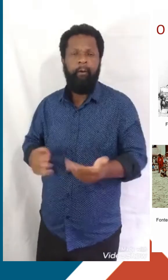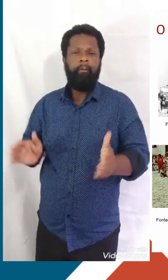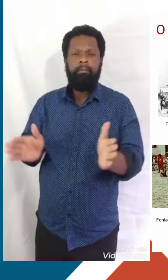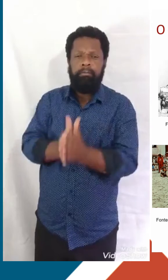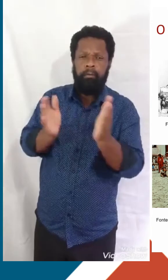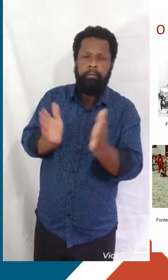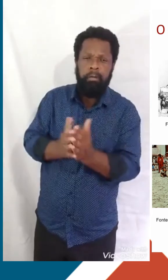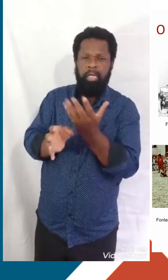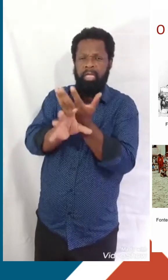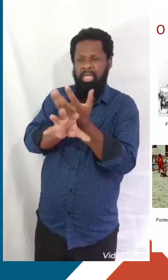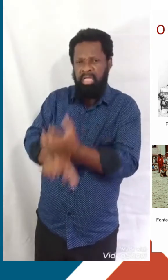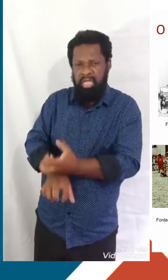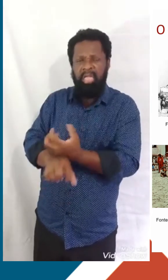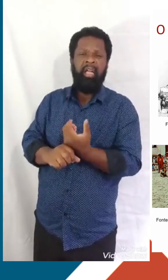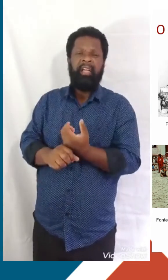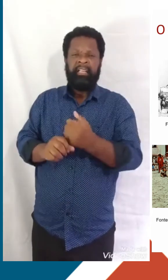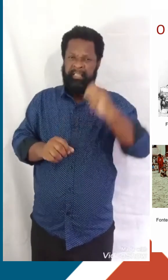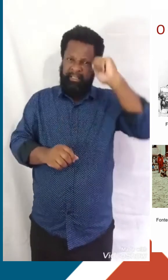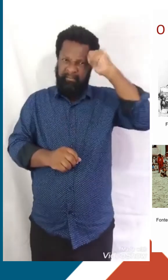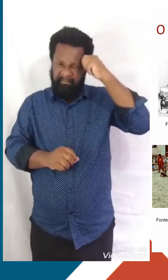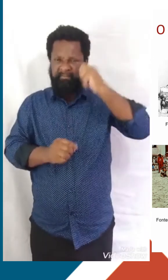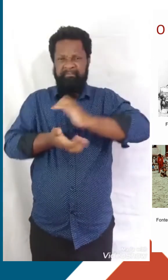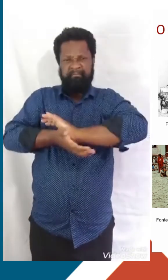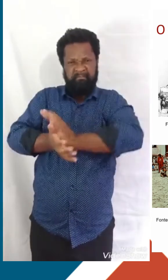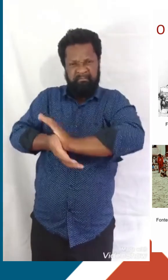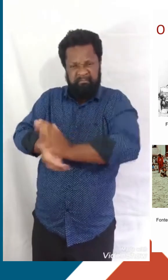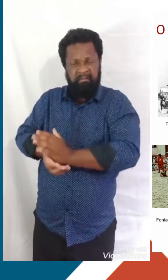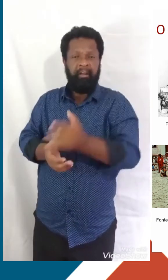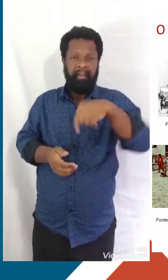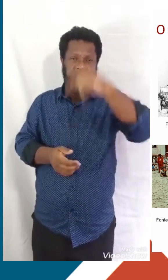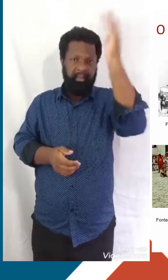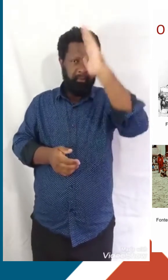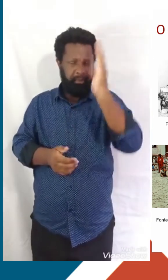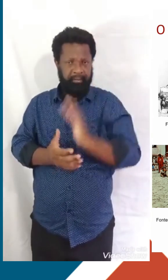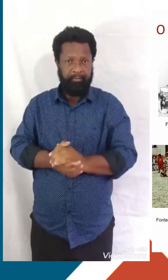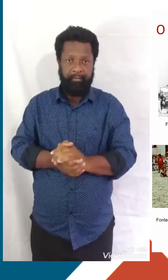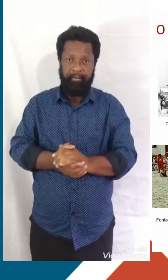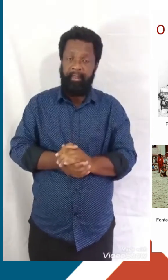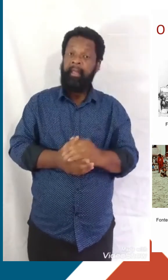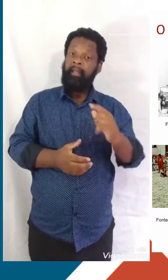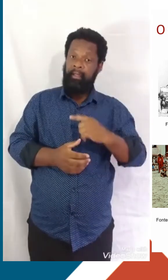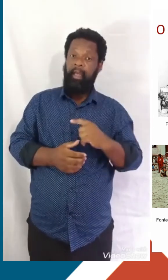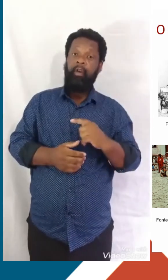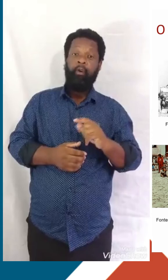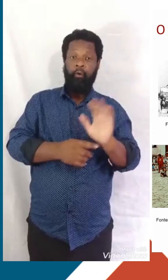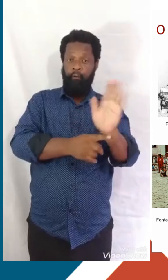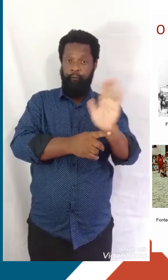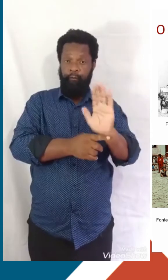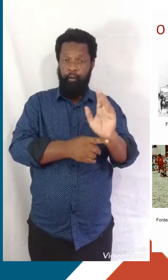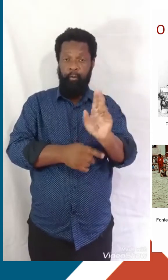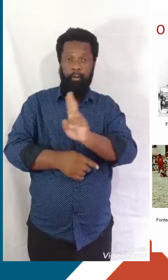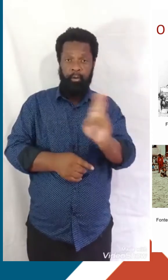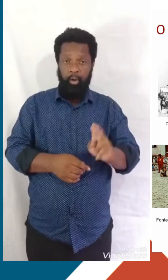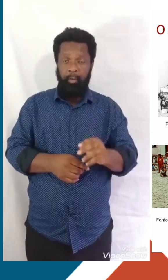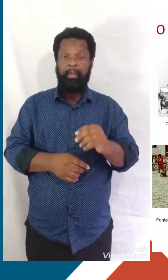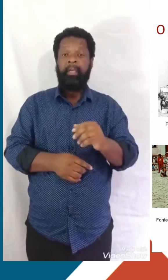a desigualdade social e o racismo no Brasil. O filme de Nelson Pereira, Rio 40 Graus, com